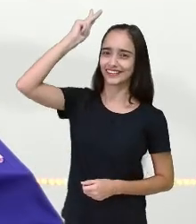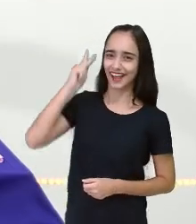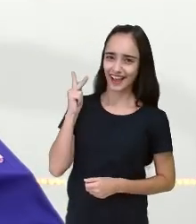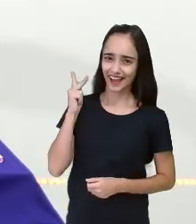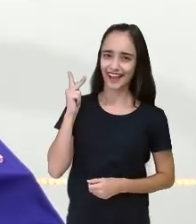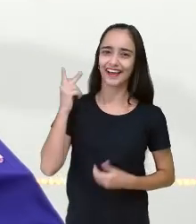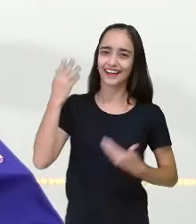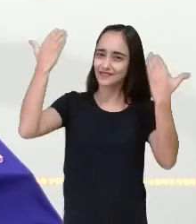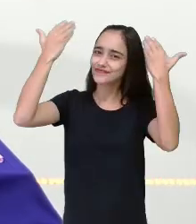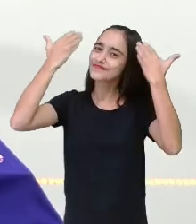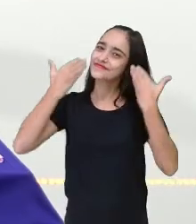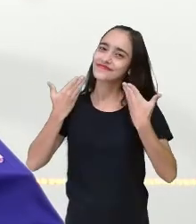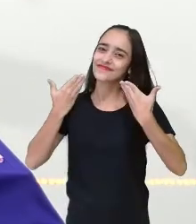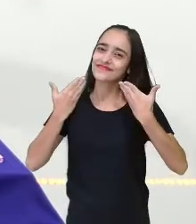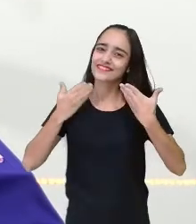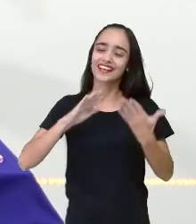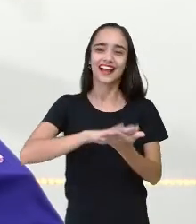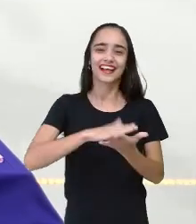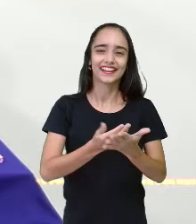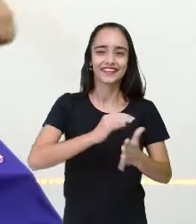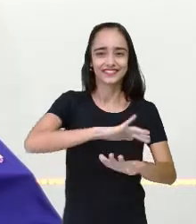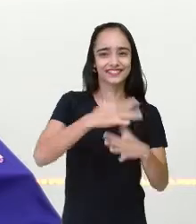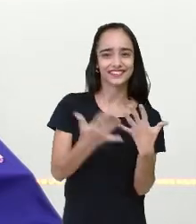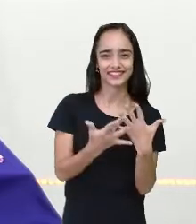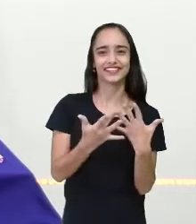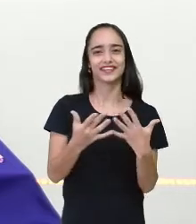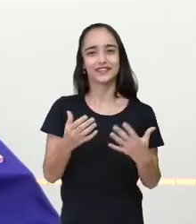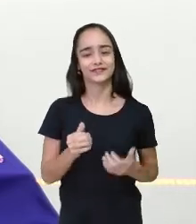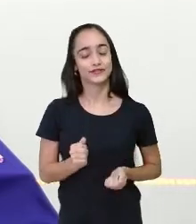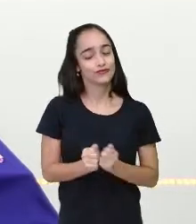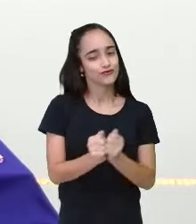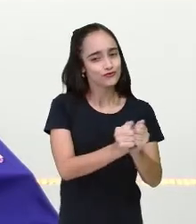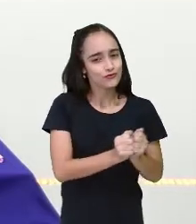de Libras, para mais um dia de parceria.